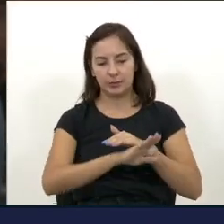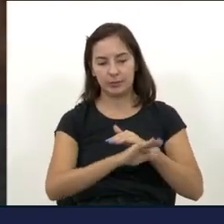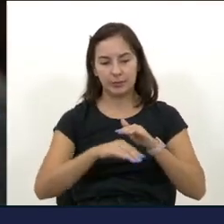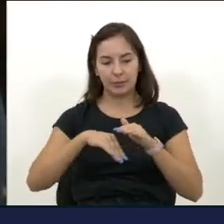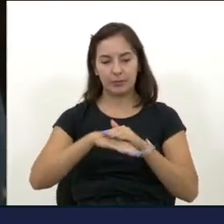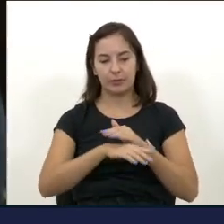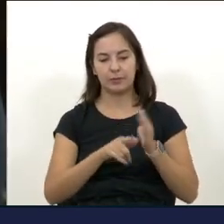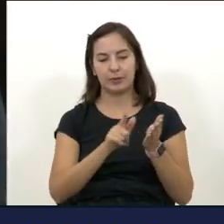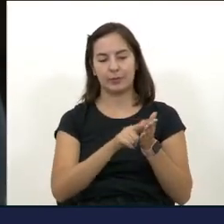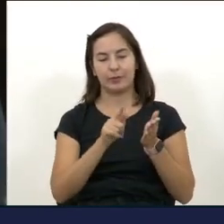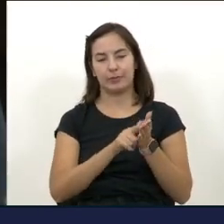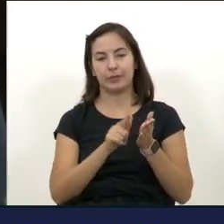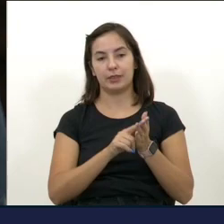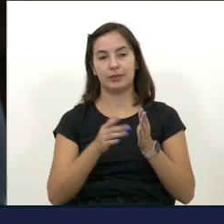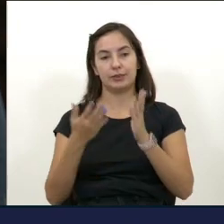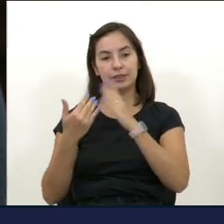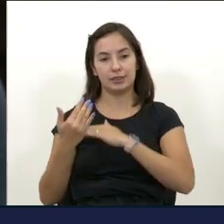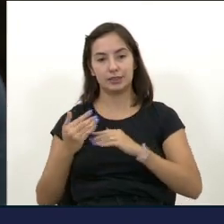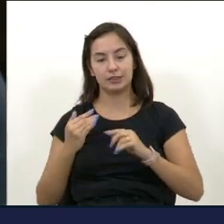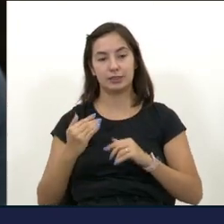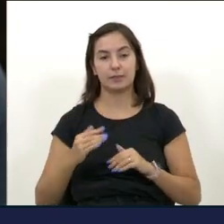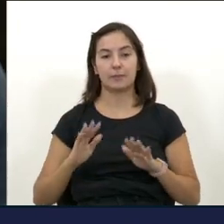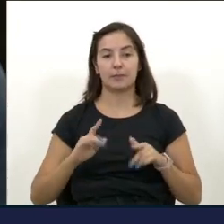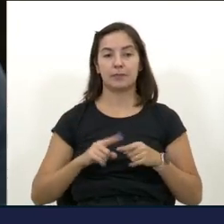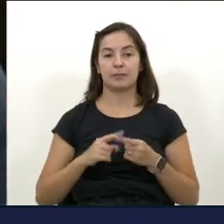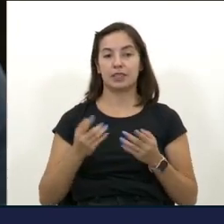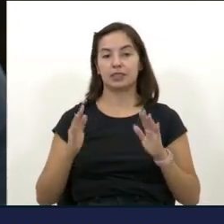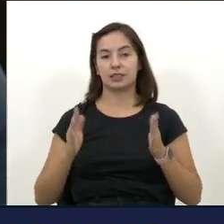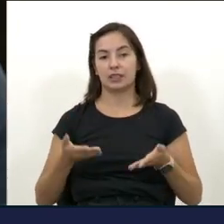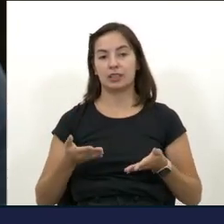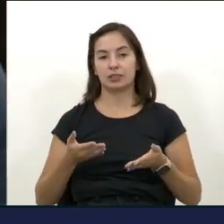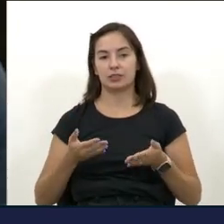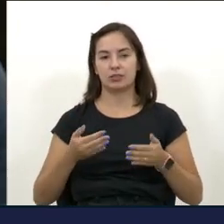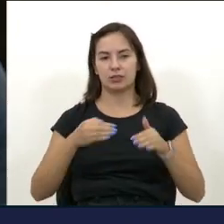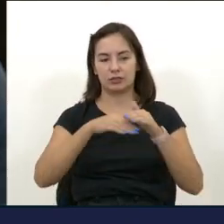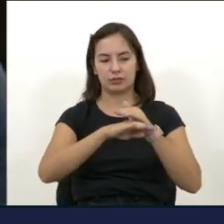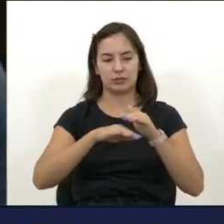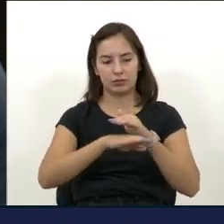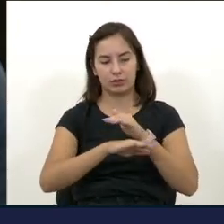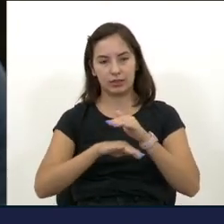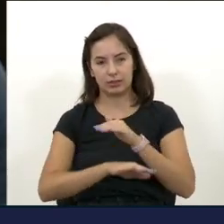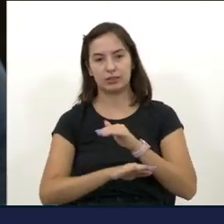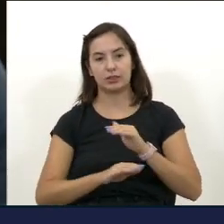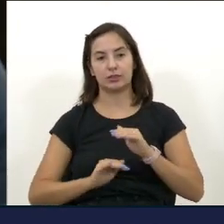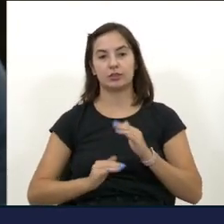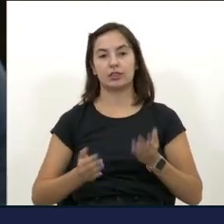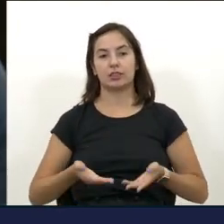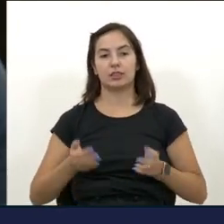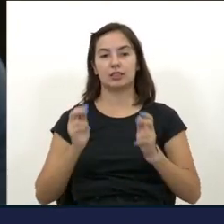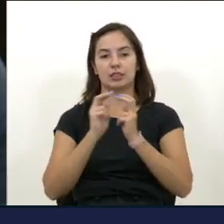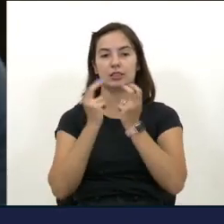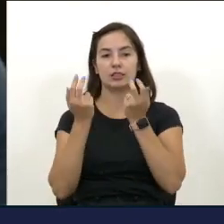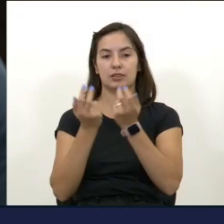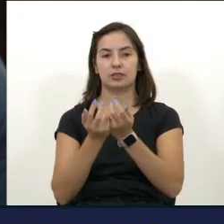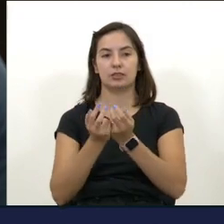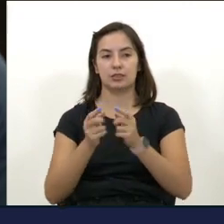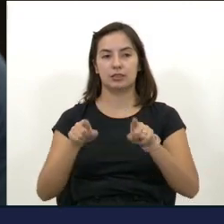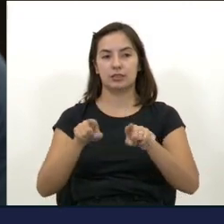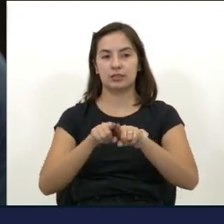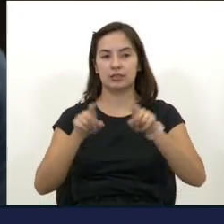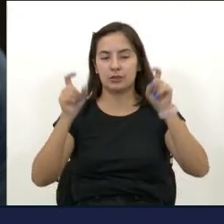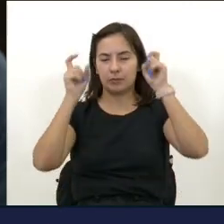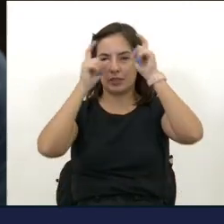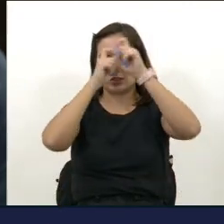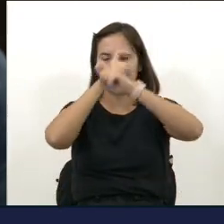muito papel e isso vai ficando né vai ficando nas gavetas da Câmara Municipal fora a dificuldade de